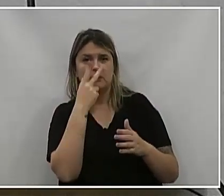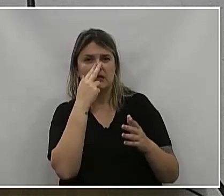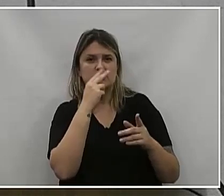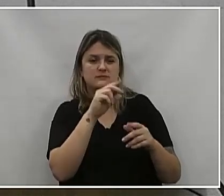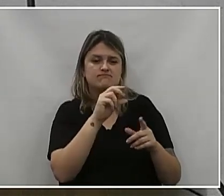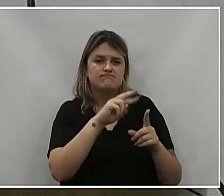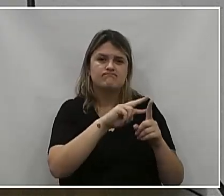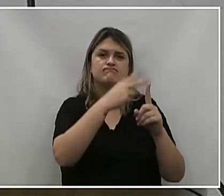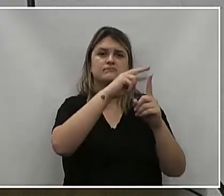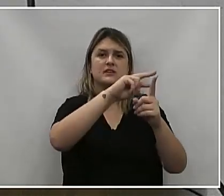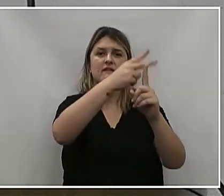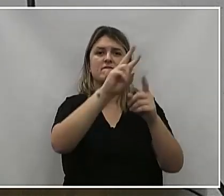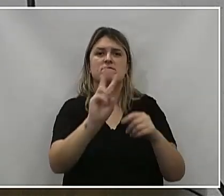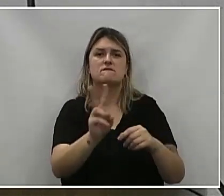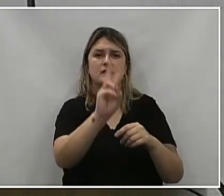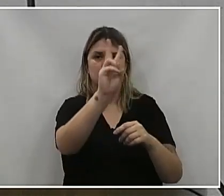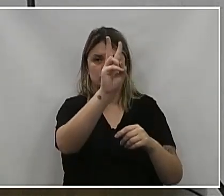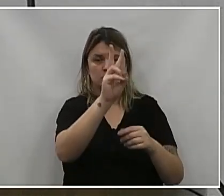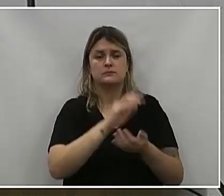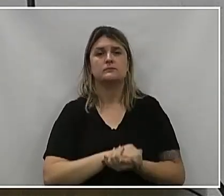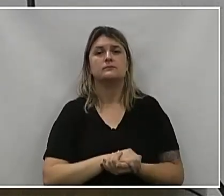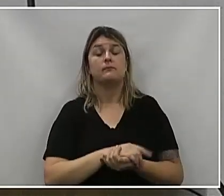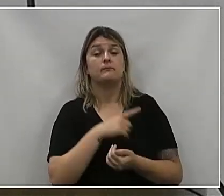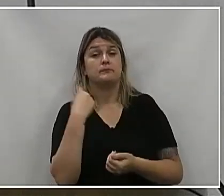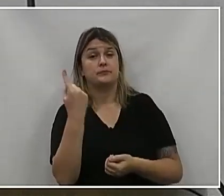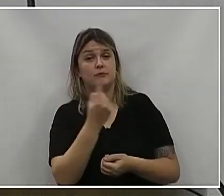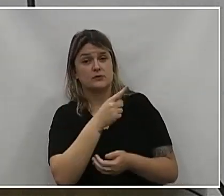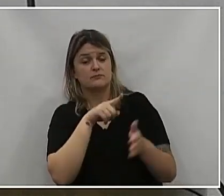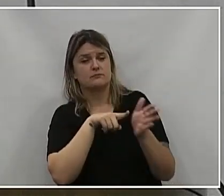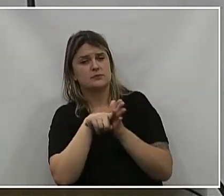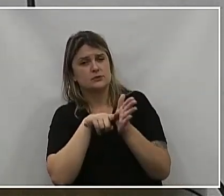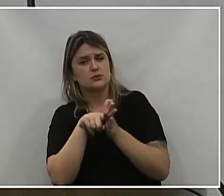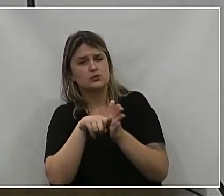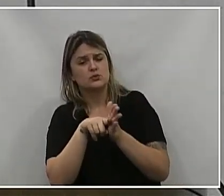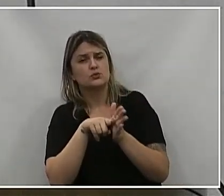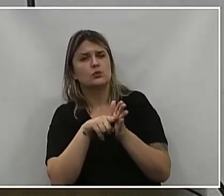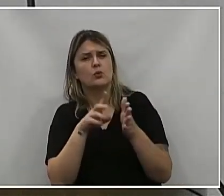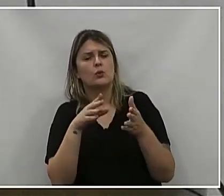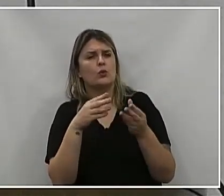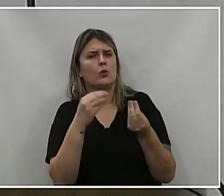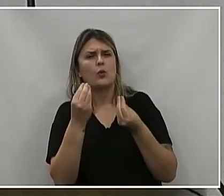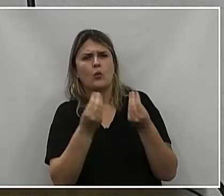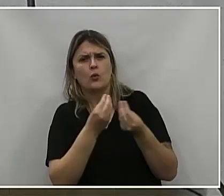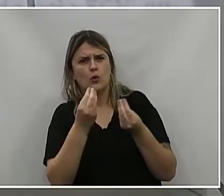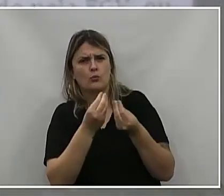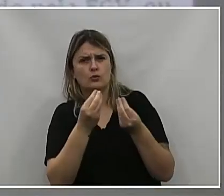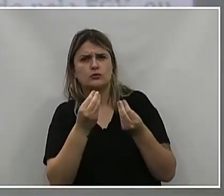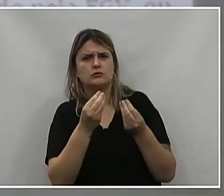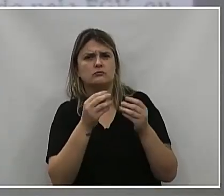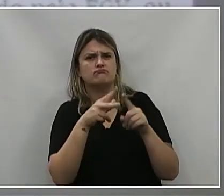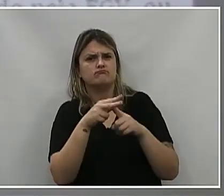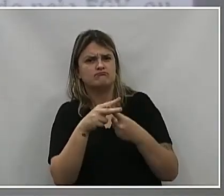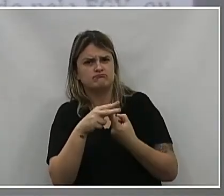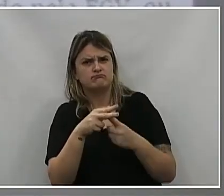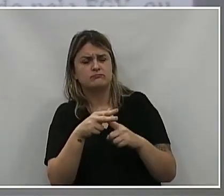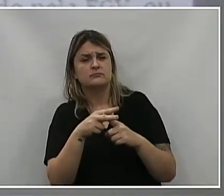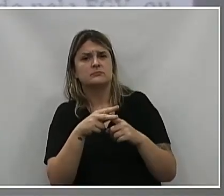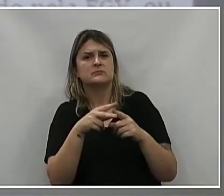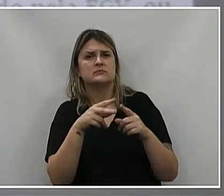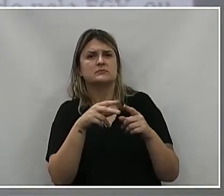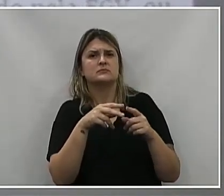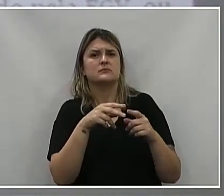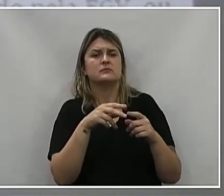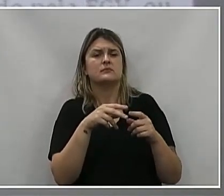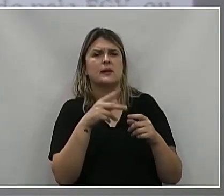atualização dos valores desse contrato. Então, nós buscamos qual seria a forma de reajuste, e a forma de